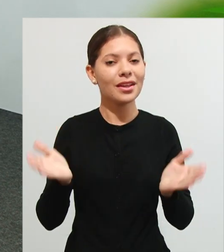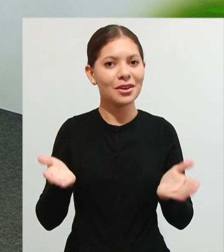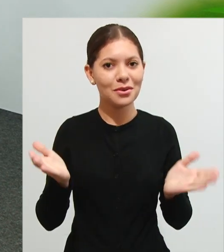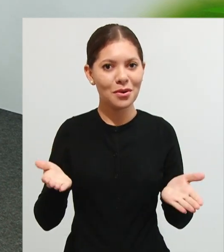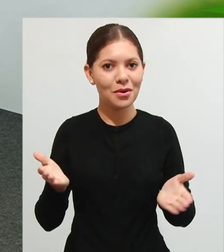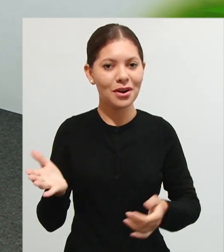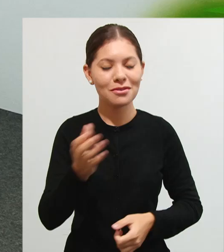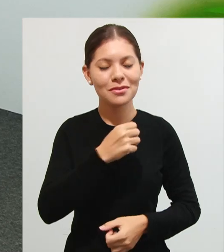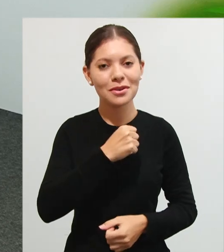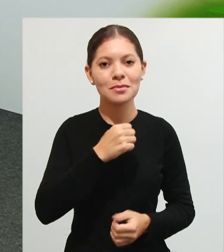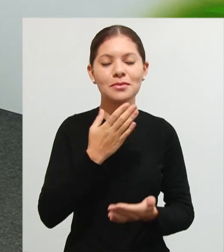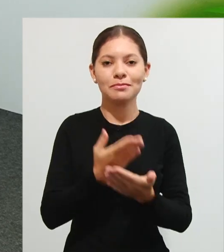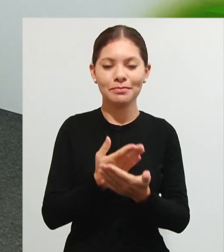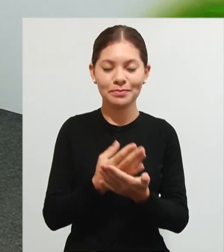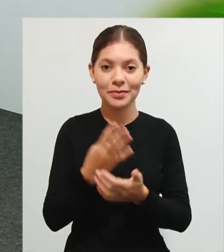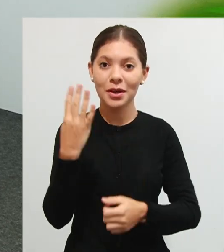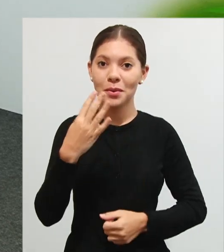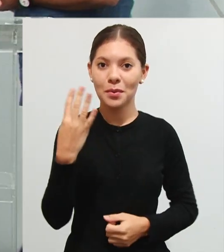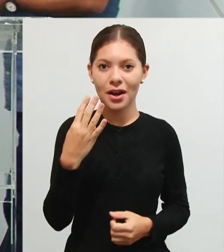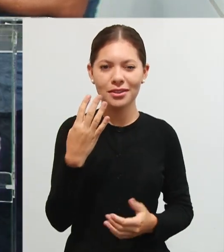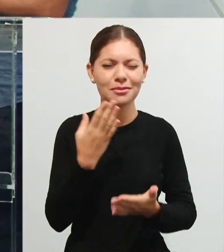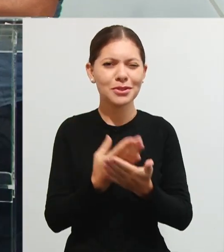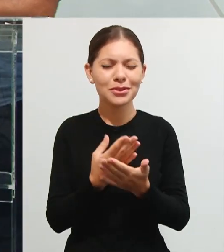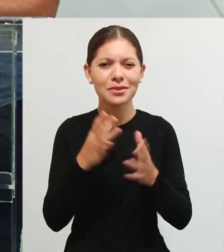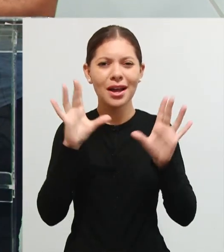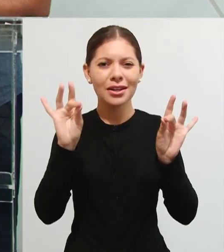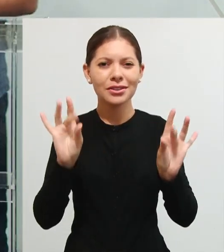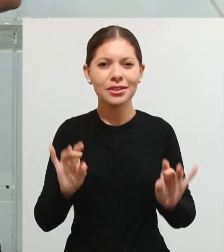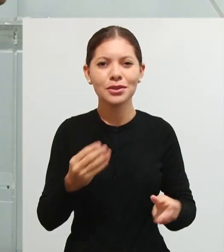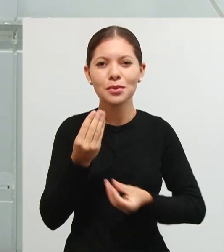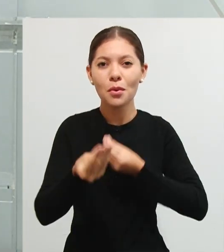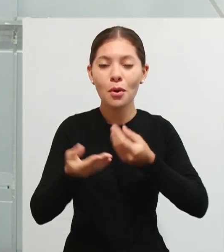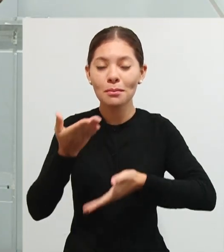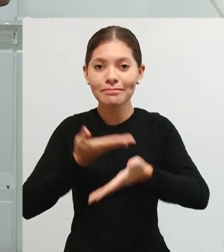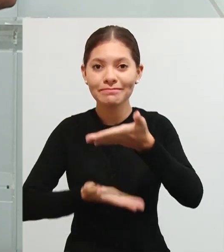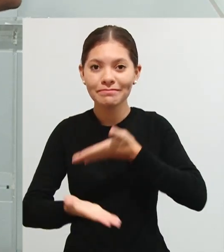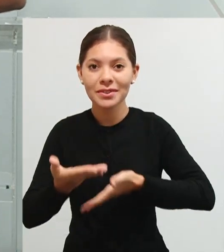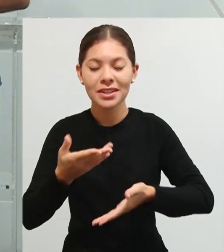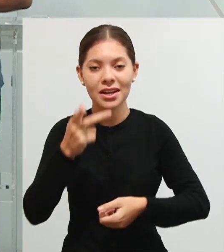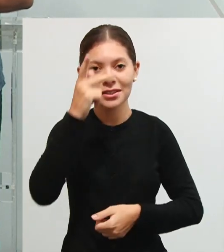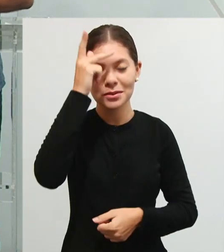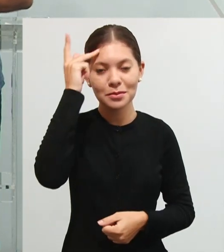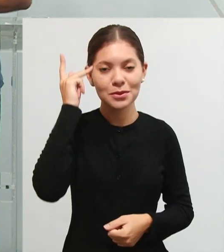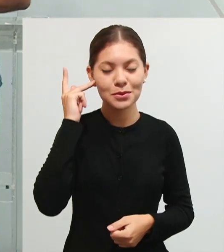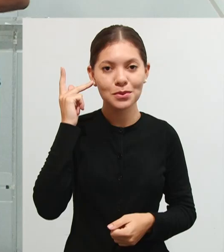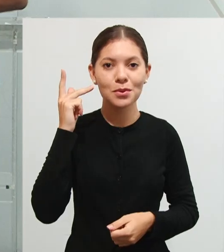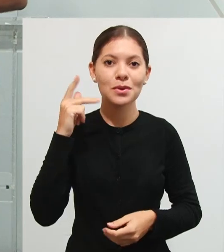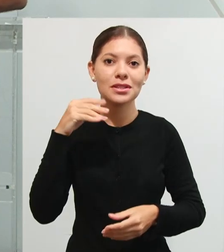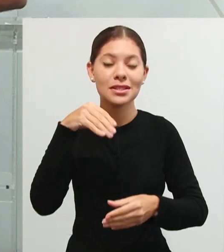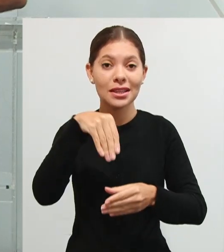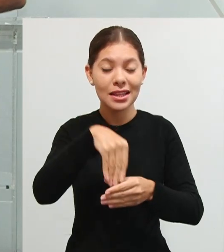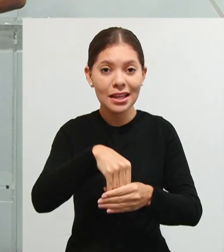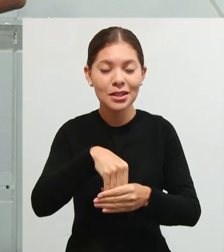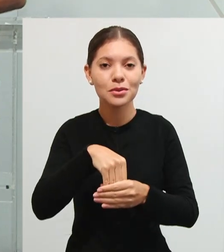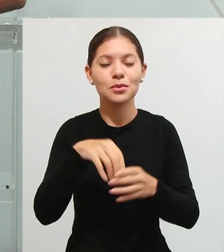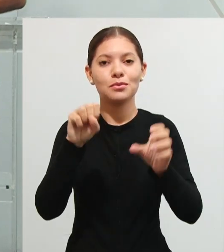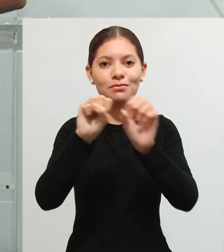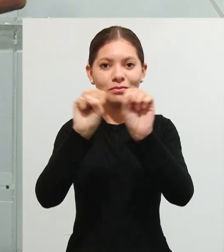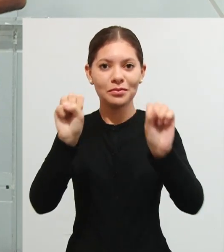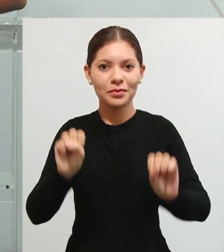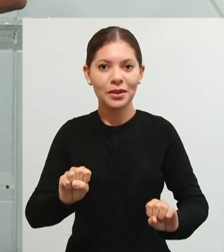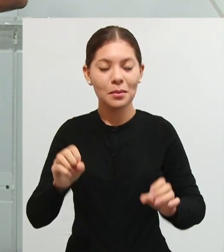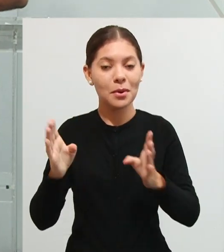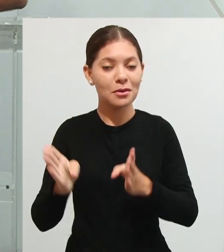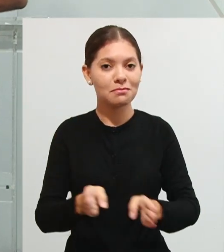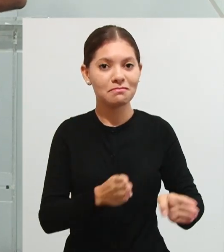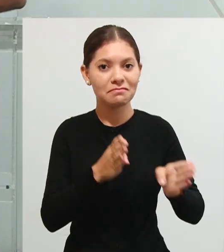nossa aula 4, onde veremos como as pessoas interagem na economia, como as pessoas interagem dentro do sistema de